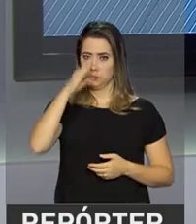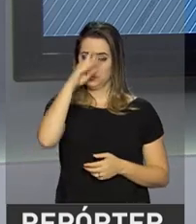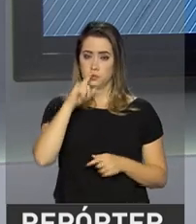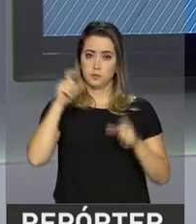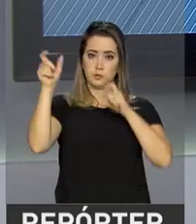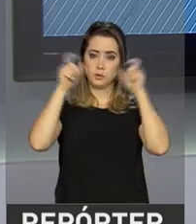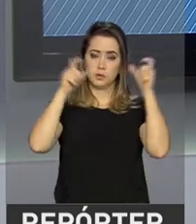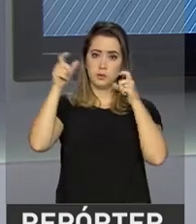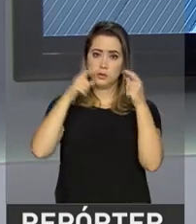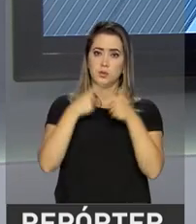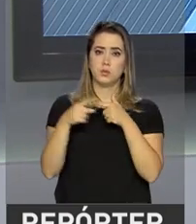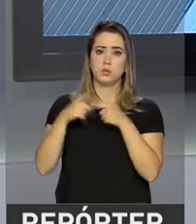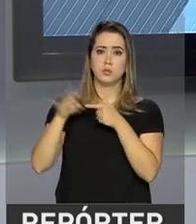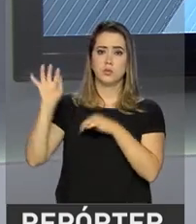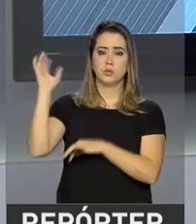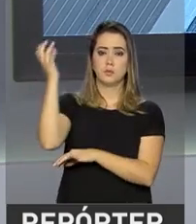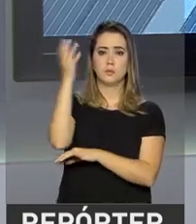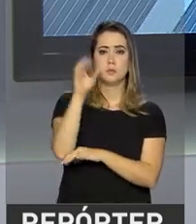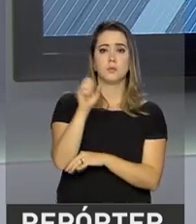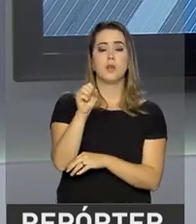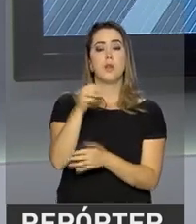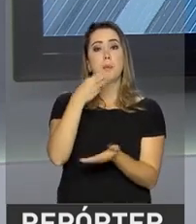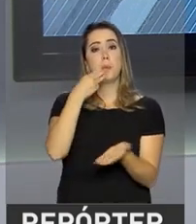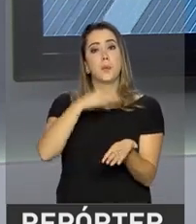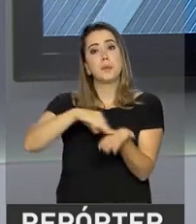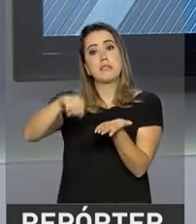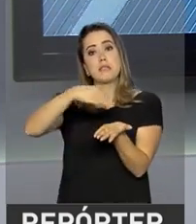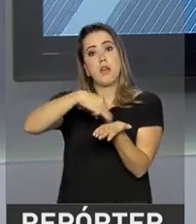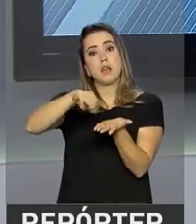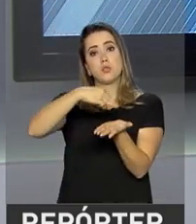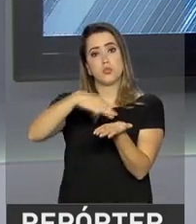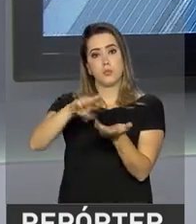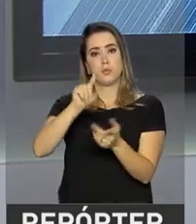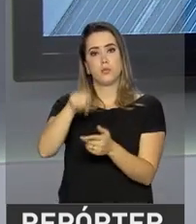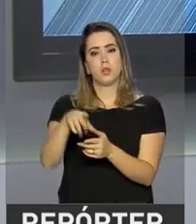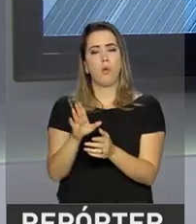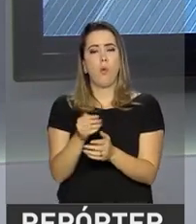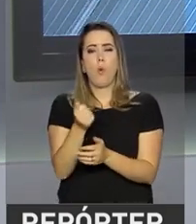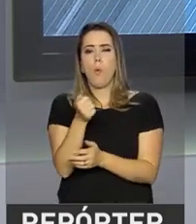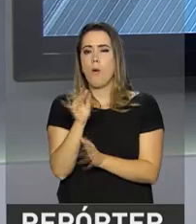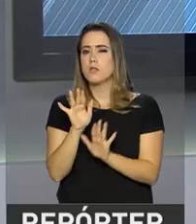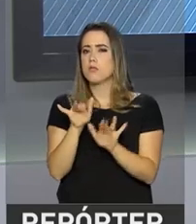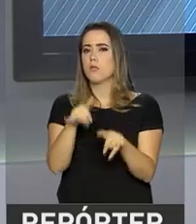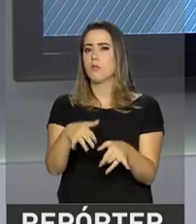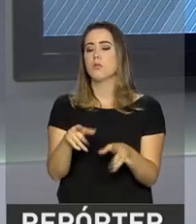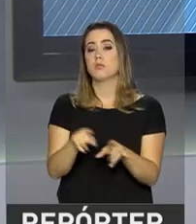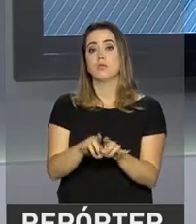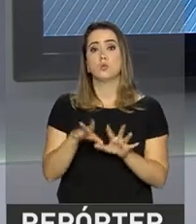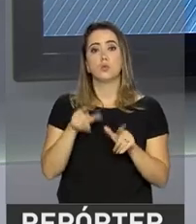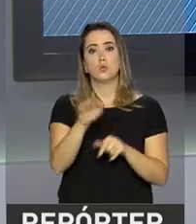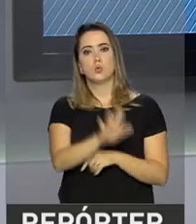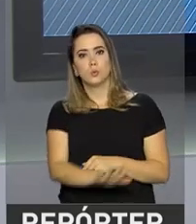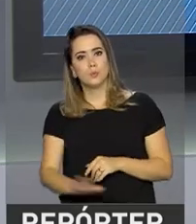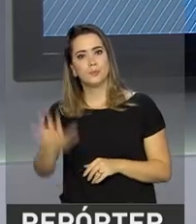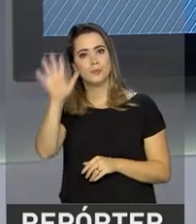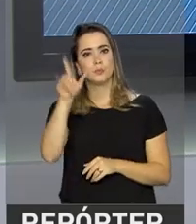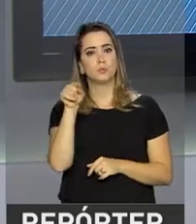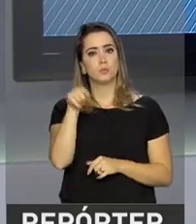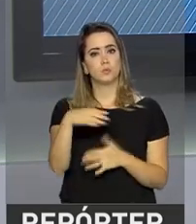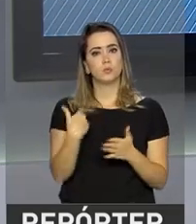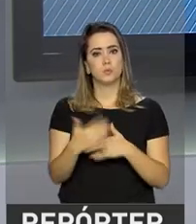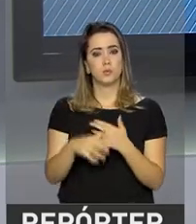de alertas de desastres naturais por sms esta é a penúltima fase de implantação do sistema no país e em pleno funcionamento